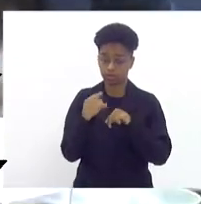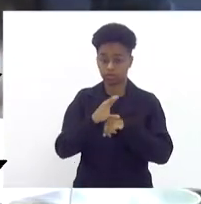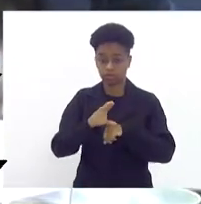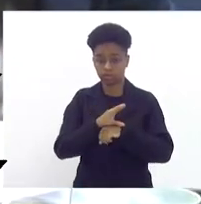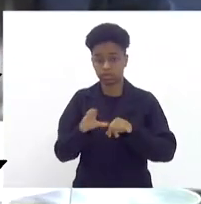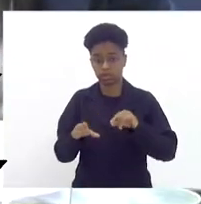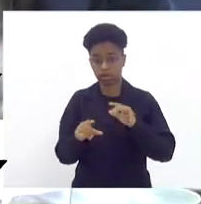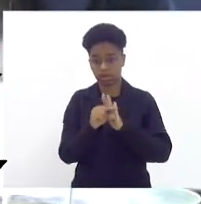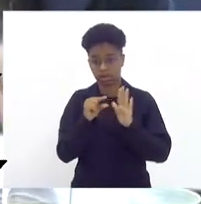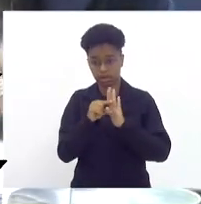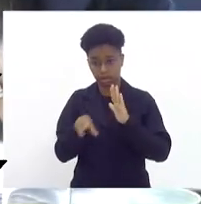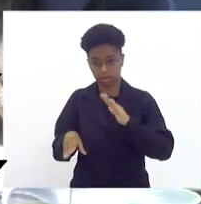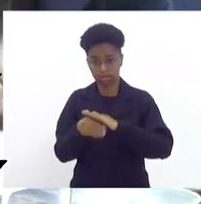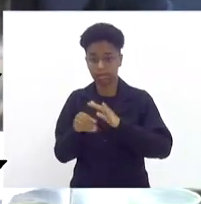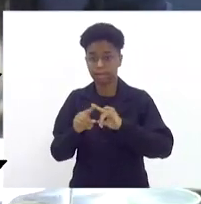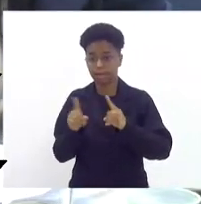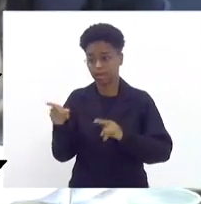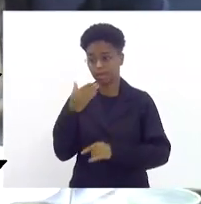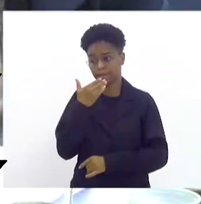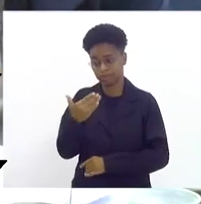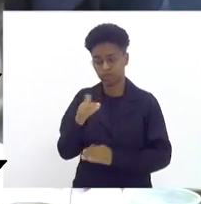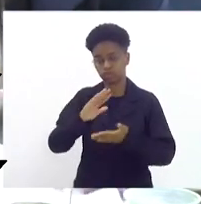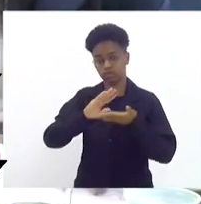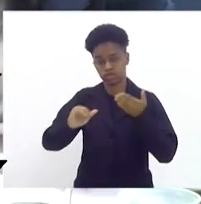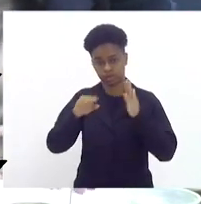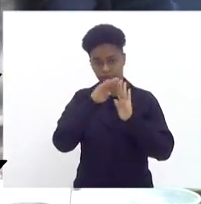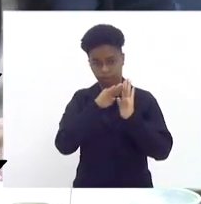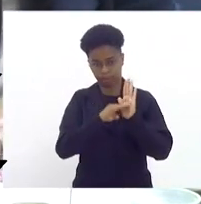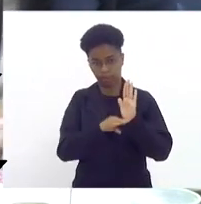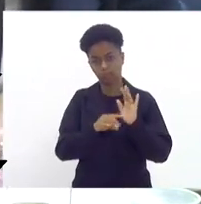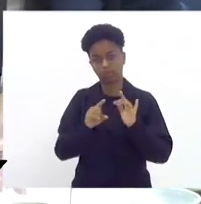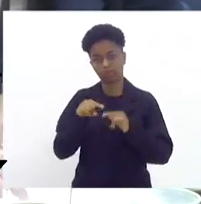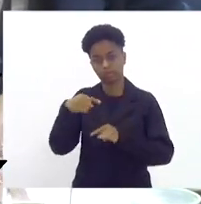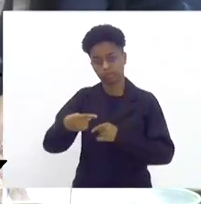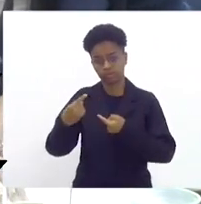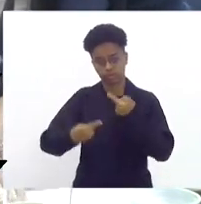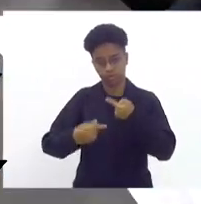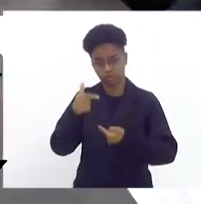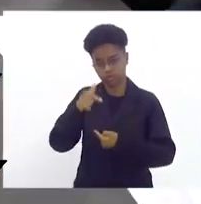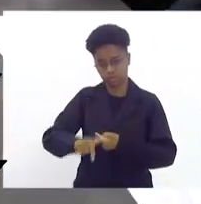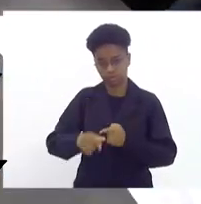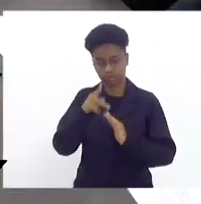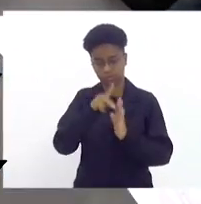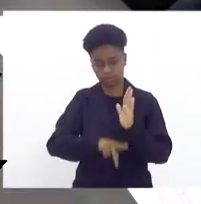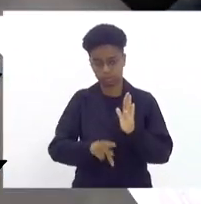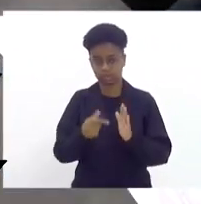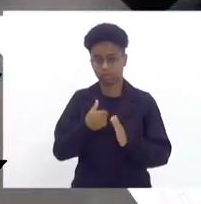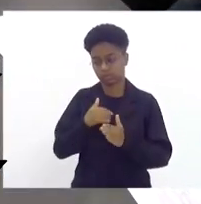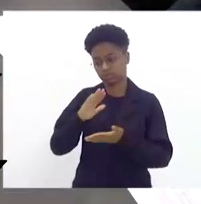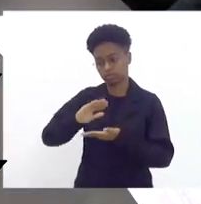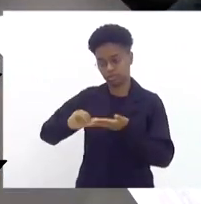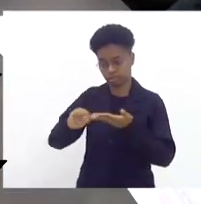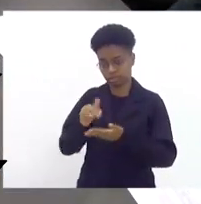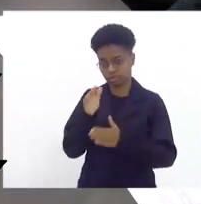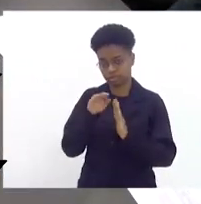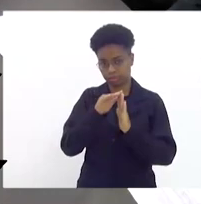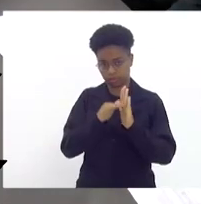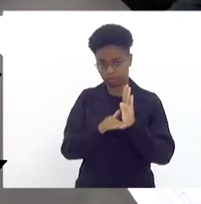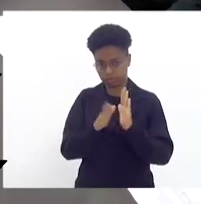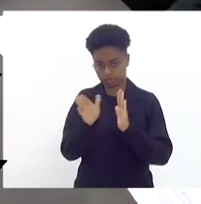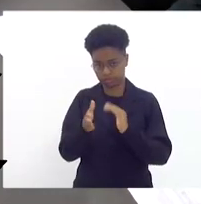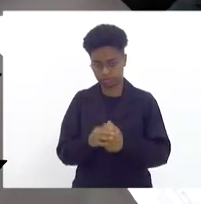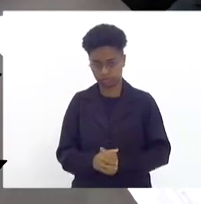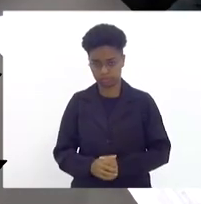a autora me solicitou excepcionalmente para retirar de pauta, para rediscutir o projeto. Então o projeto foi retirado de pauta.